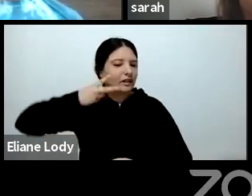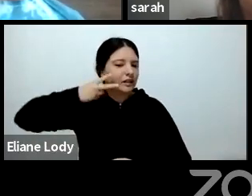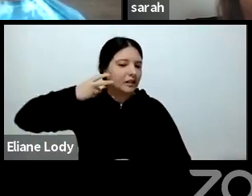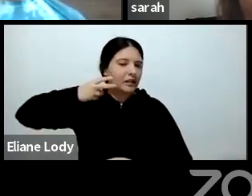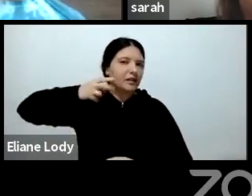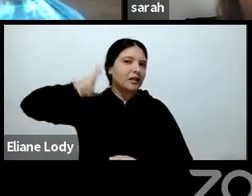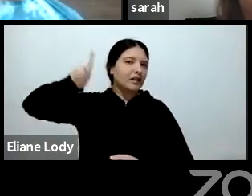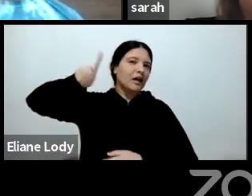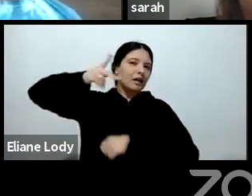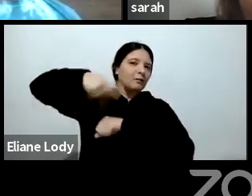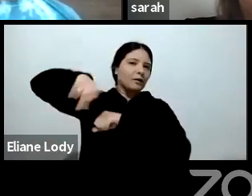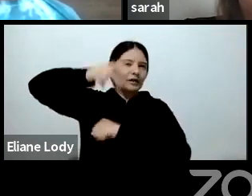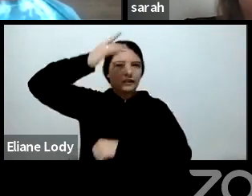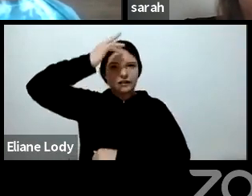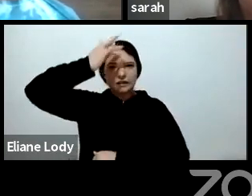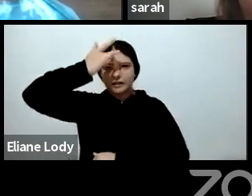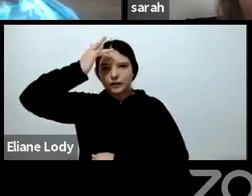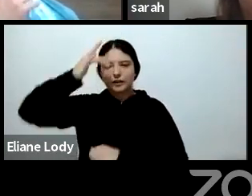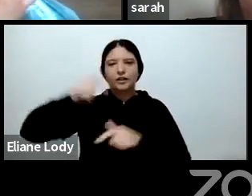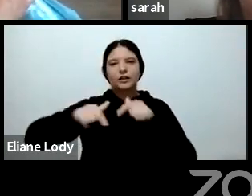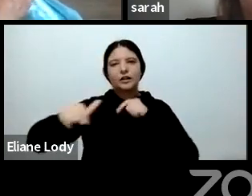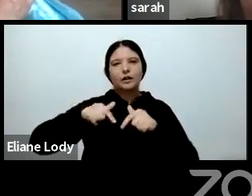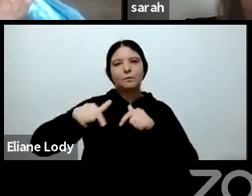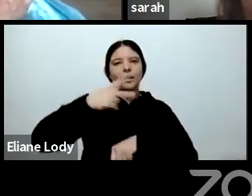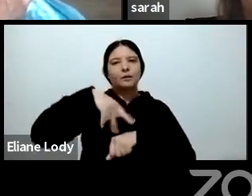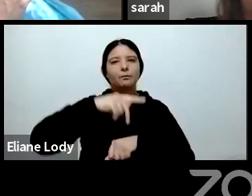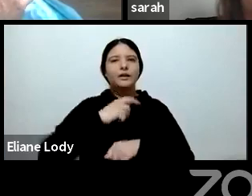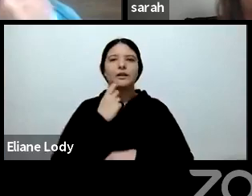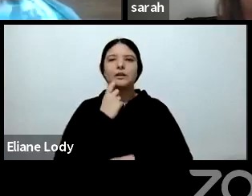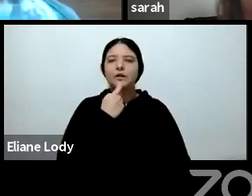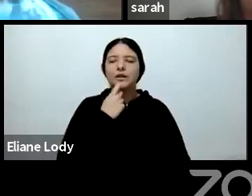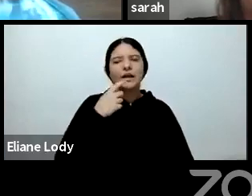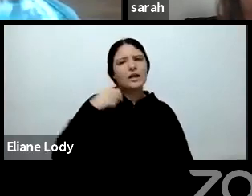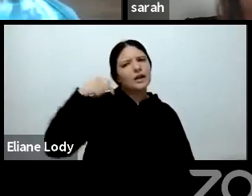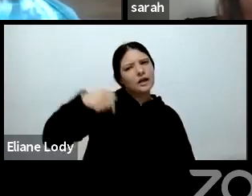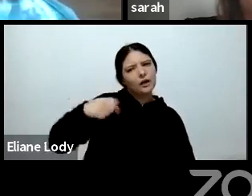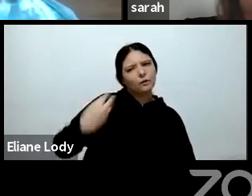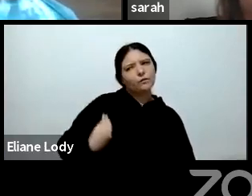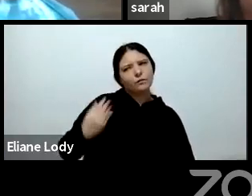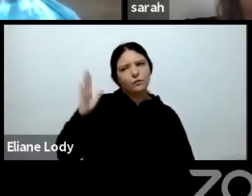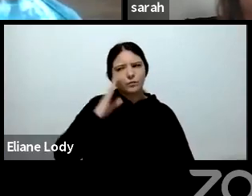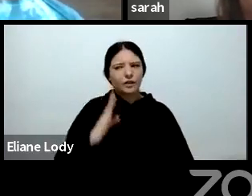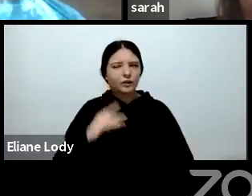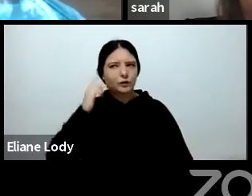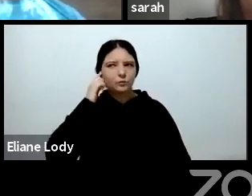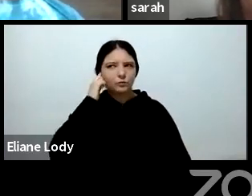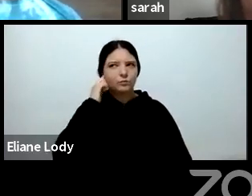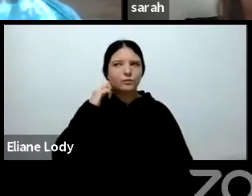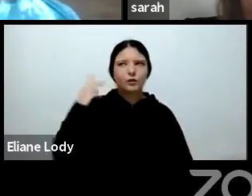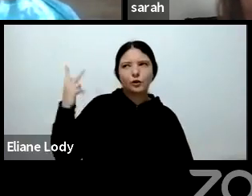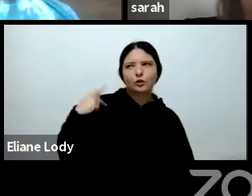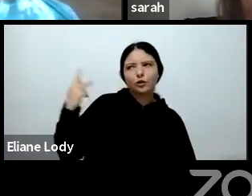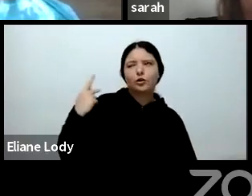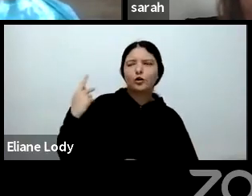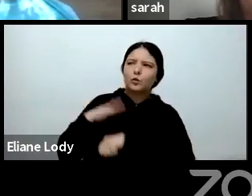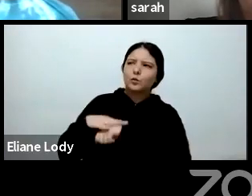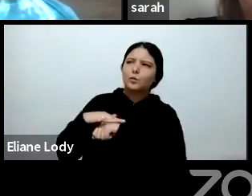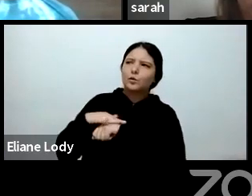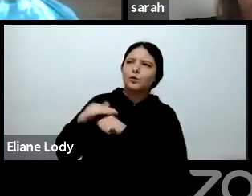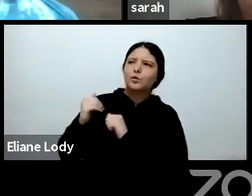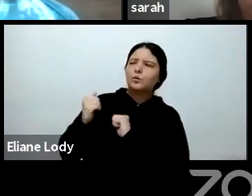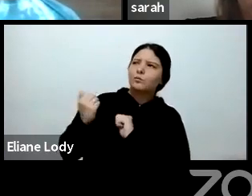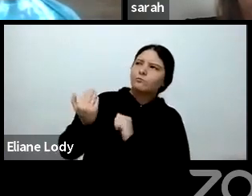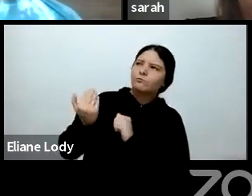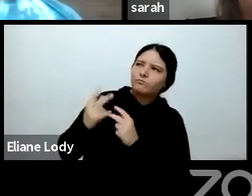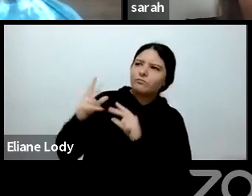Suécia, né? Eu aqui do Brasil. Então a gente começou a pensar um pouco, né, o que essa posição que a gente ocupa